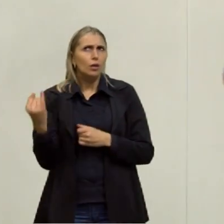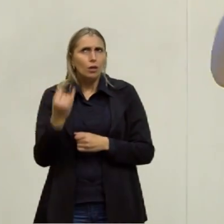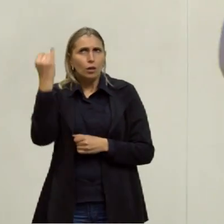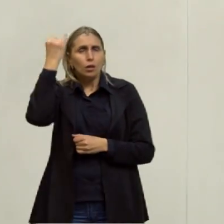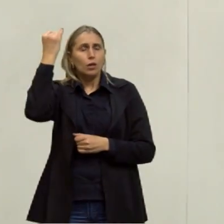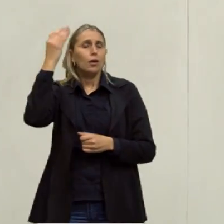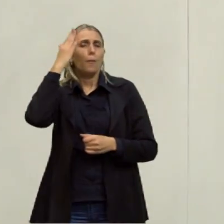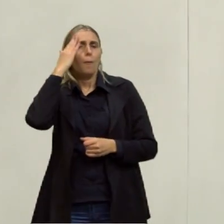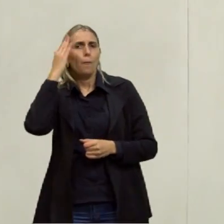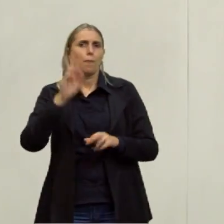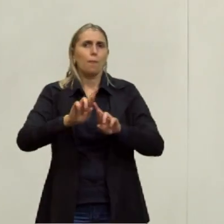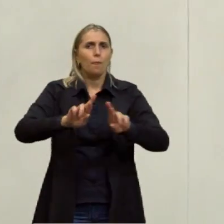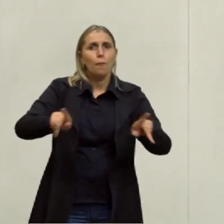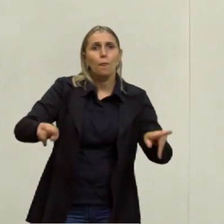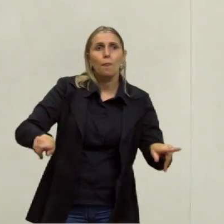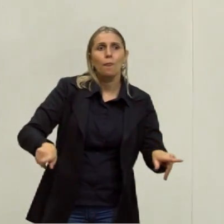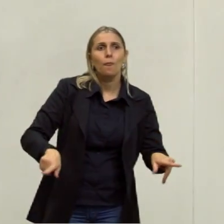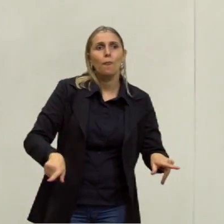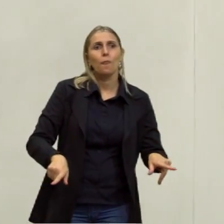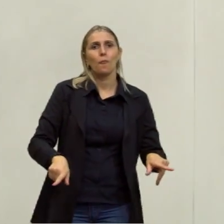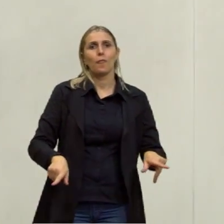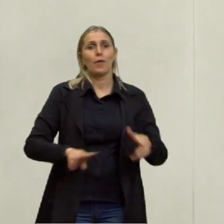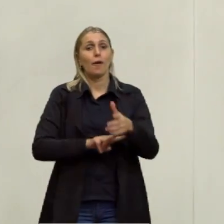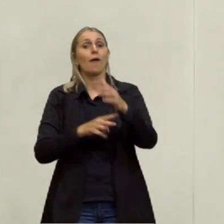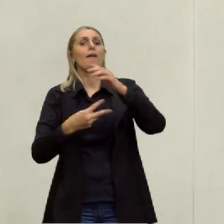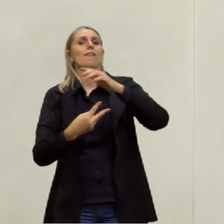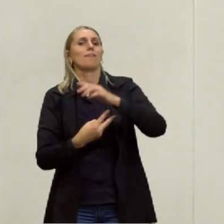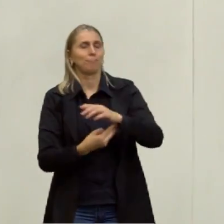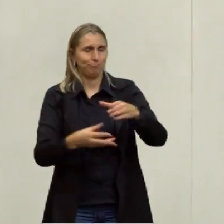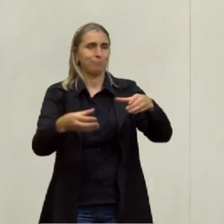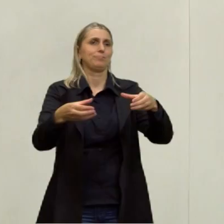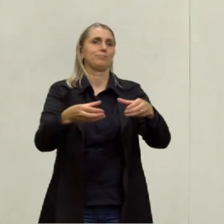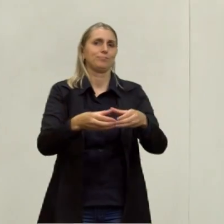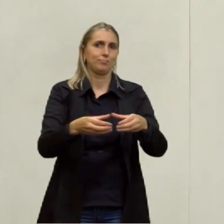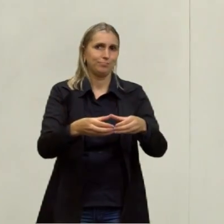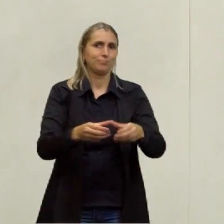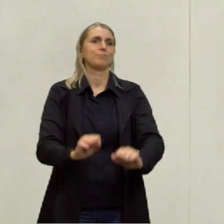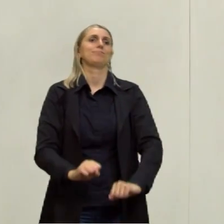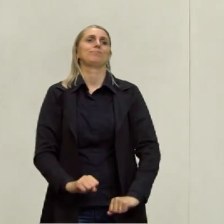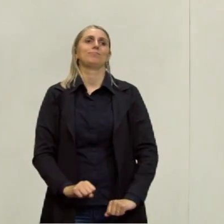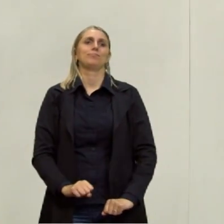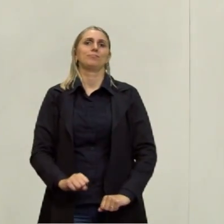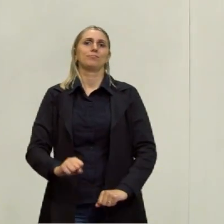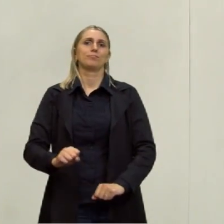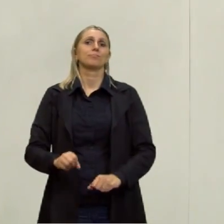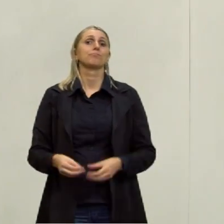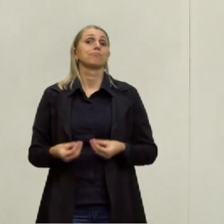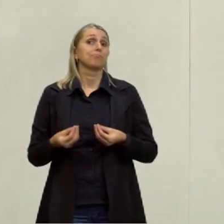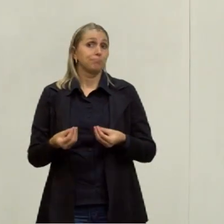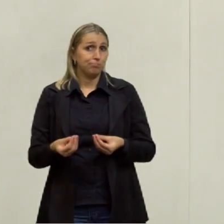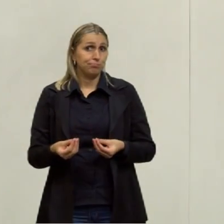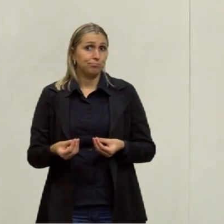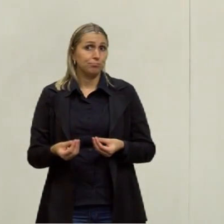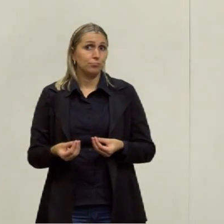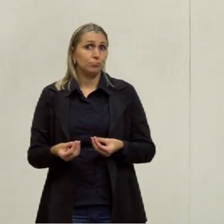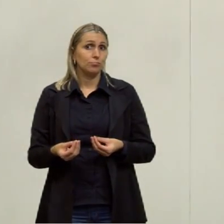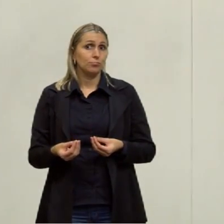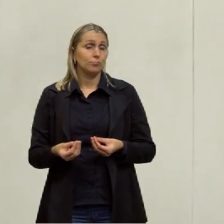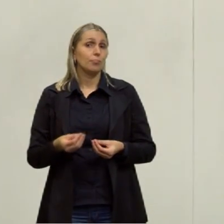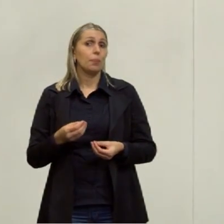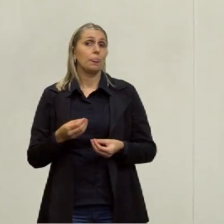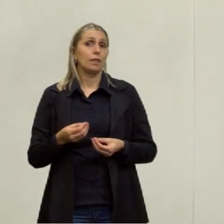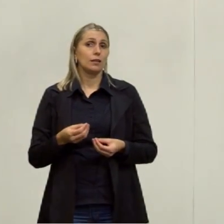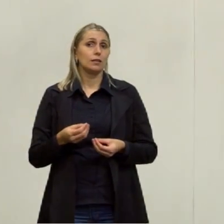essa variação de conjunto nesta denominação de conjunto ela se dá mesmo